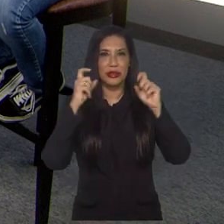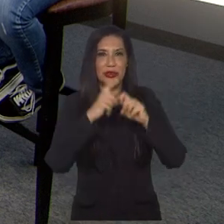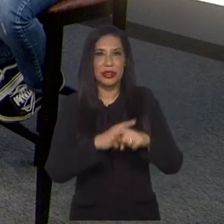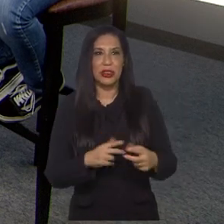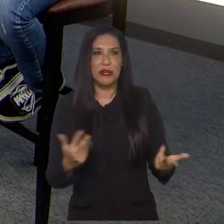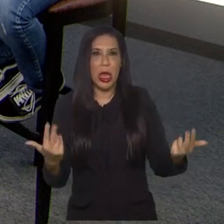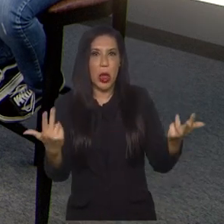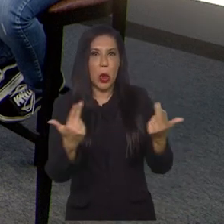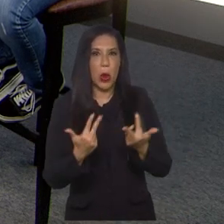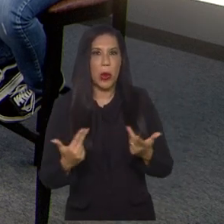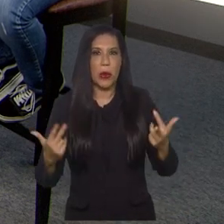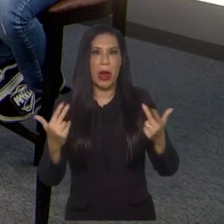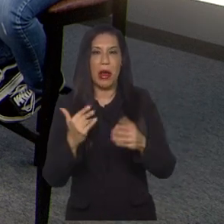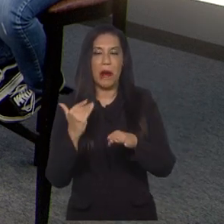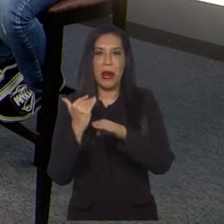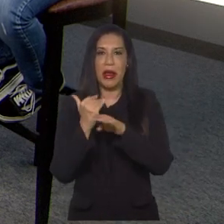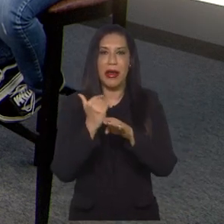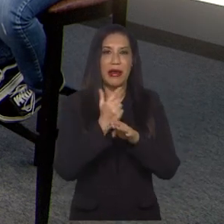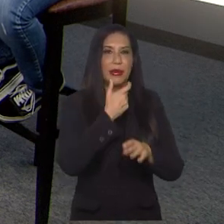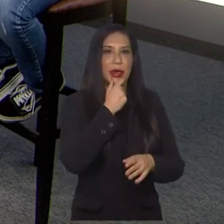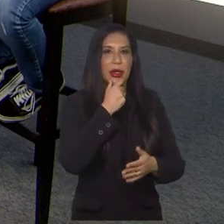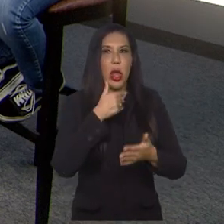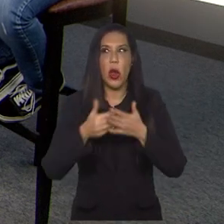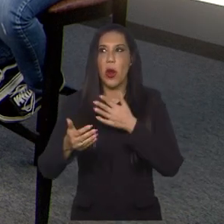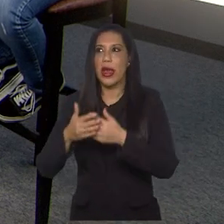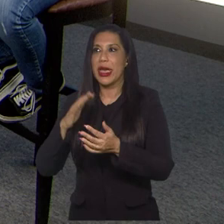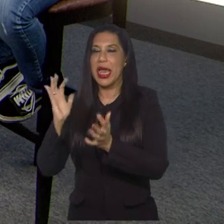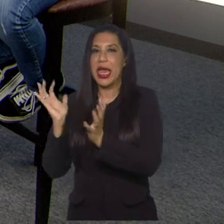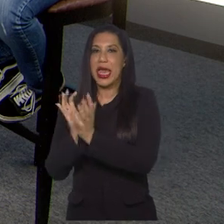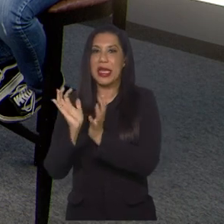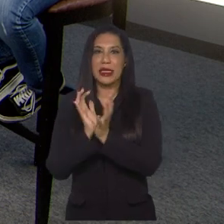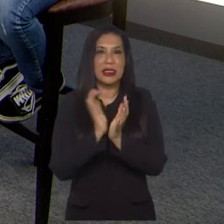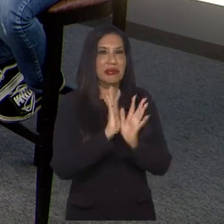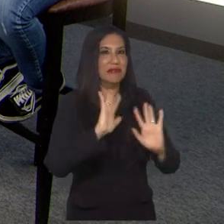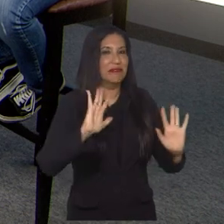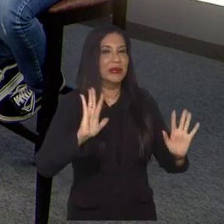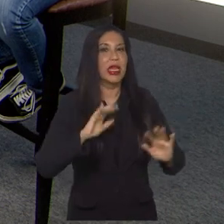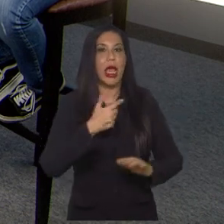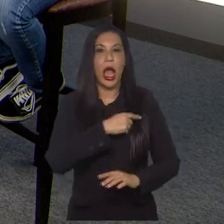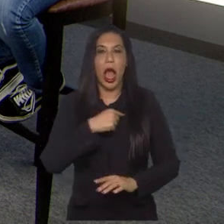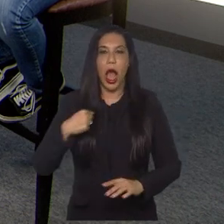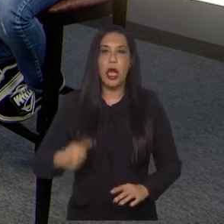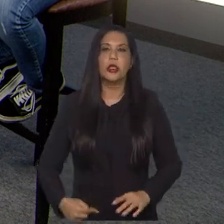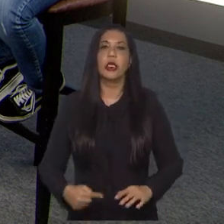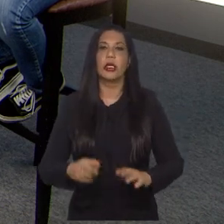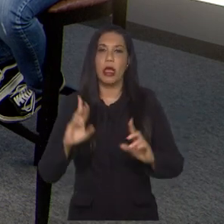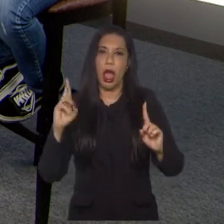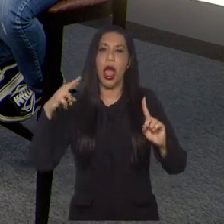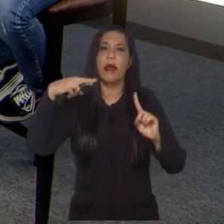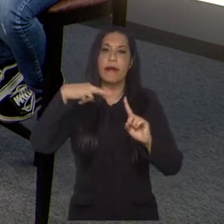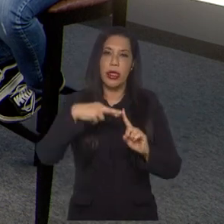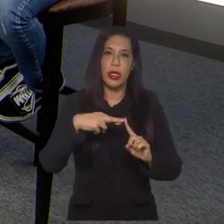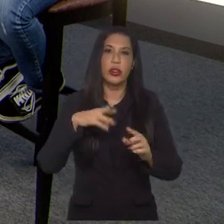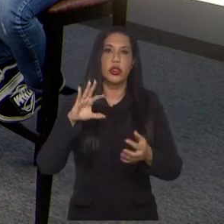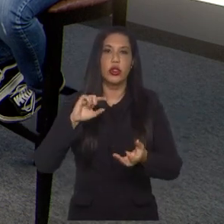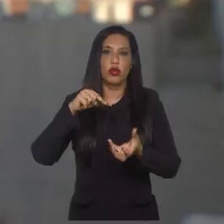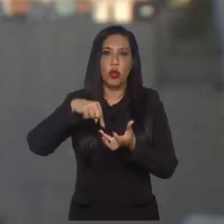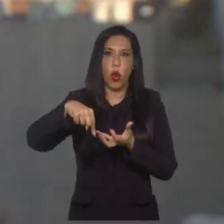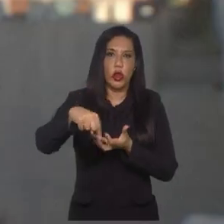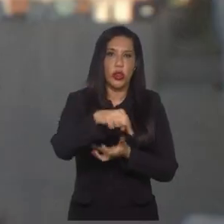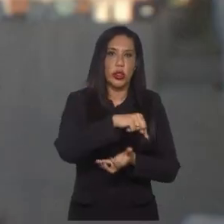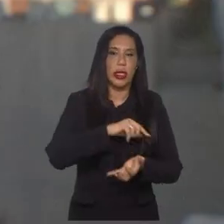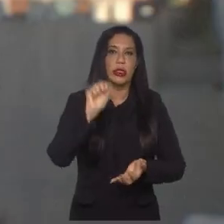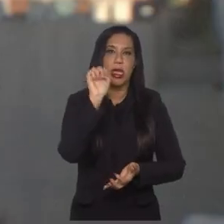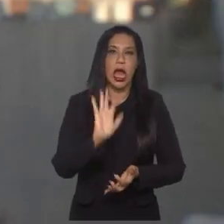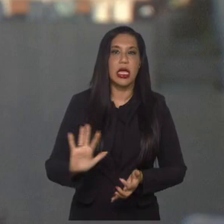à Inglaterra para qualquer equipe de primeira prateleira, assim, digamos. A gente sabe que a China não deixa de ser uma referência no continente asiático,